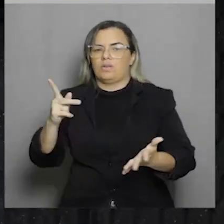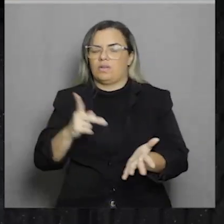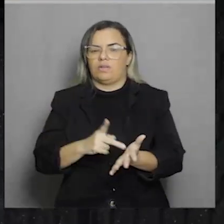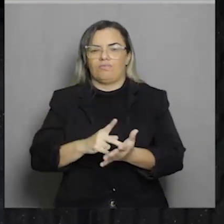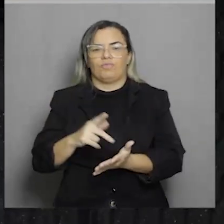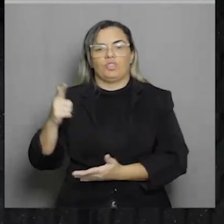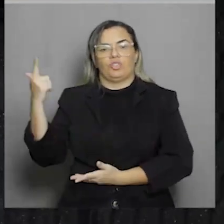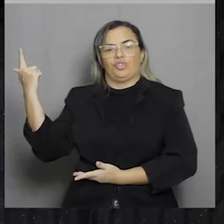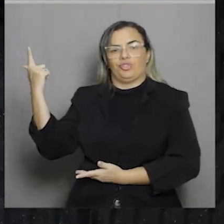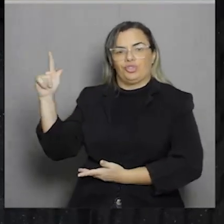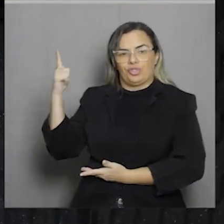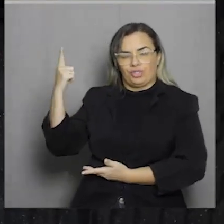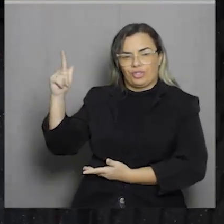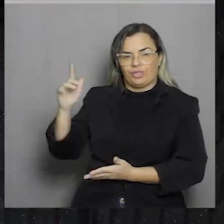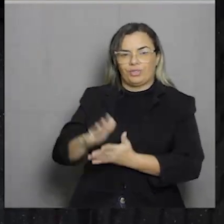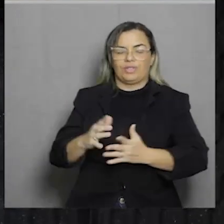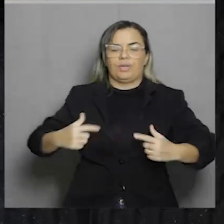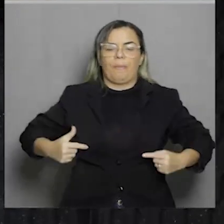geopolítica.